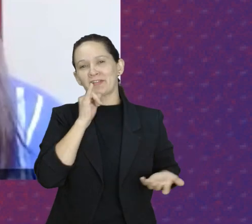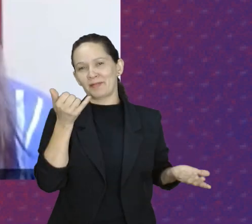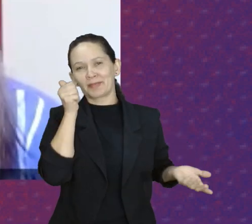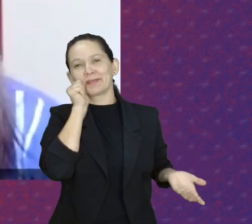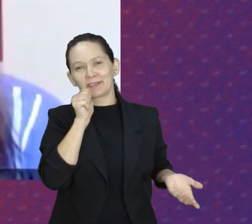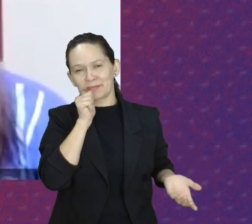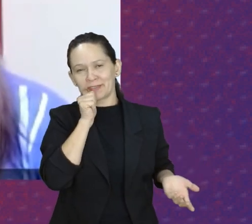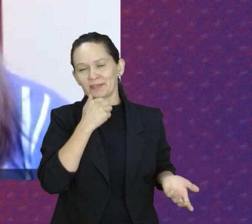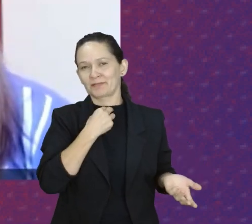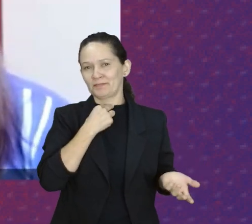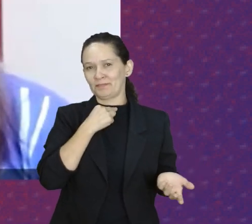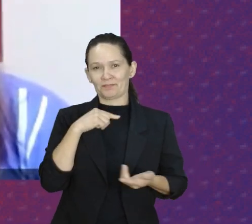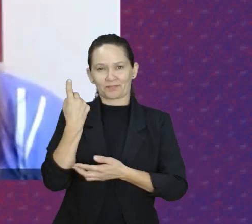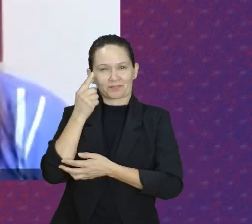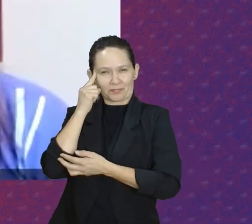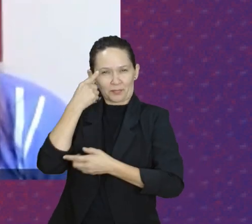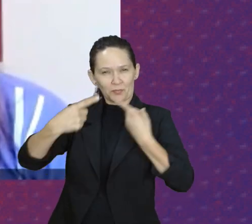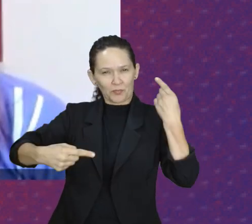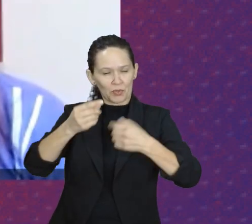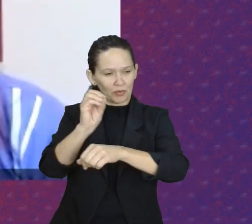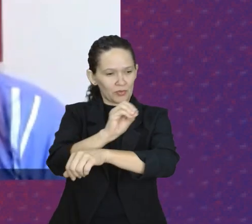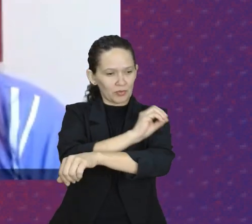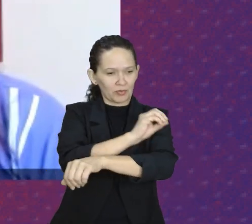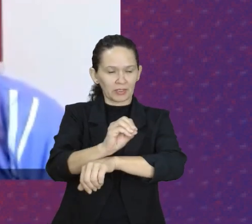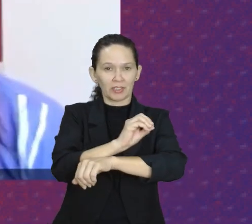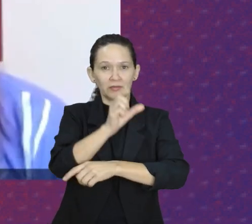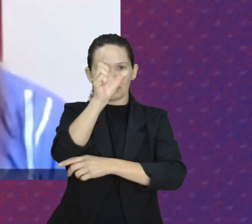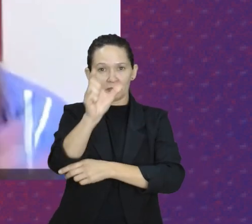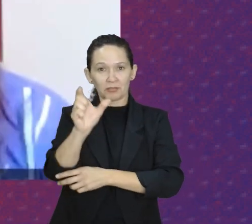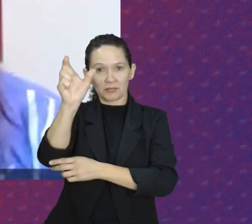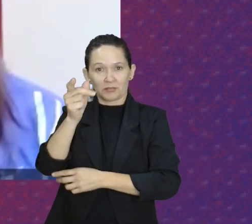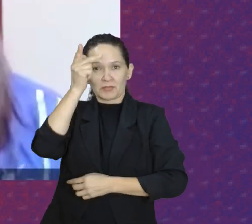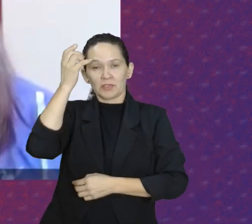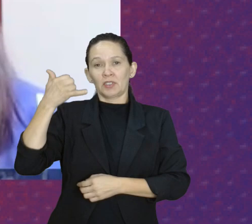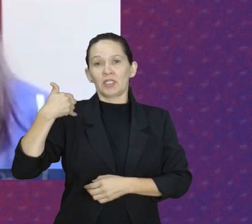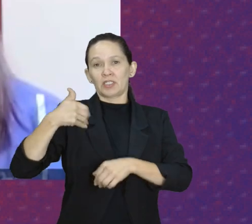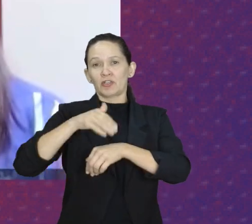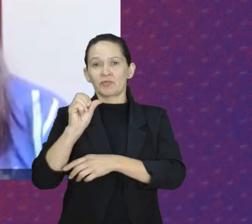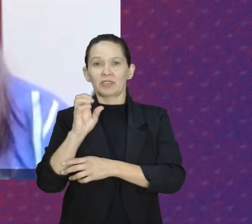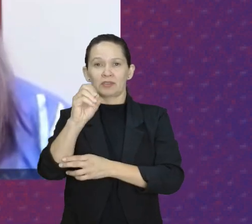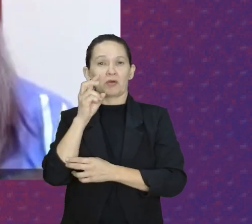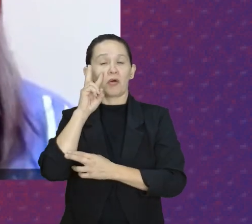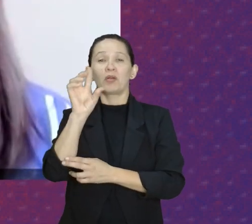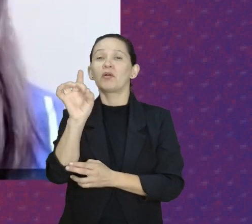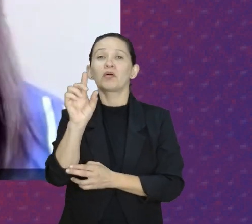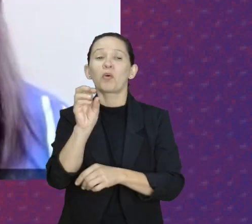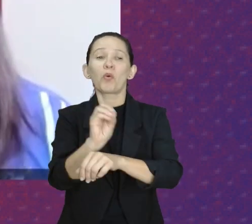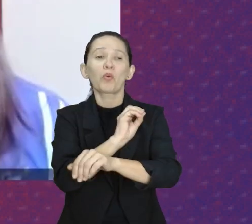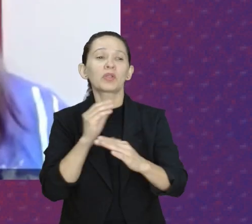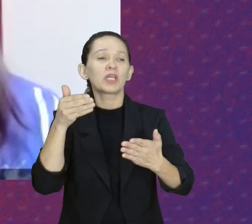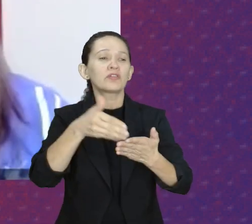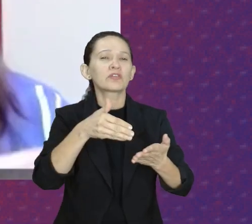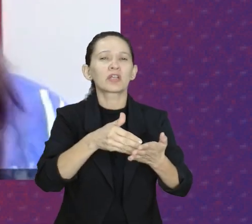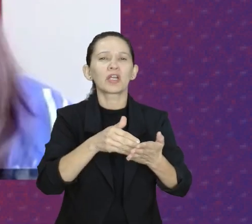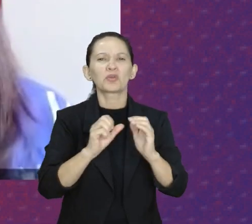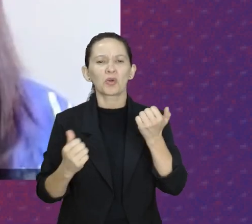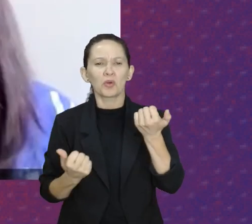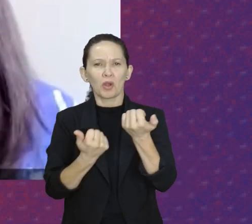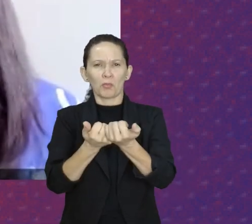gente pensar as políticas de cuidado para as pessoas idosas só olhando para essa dimensão do cuidado direto, do apoio